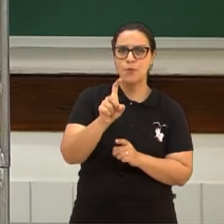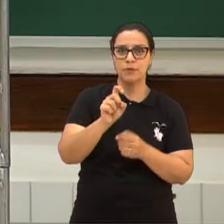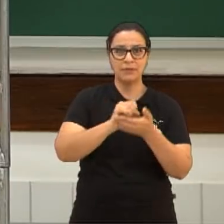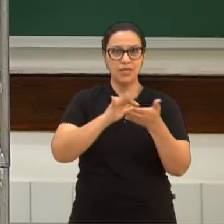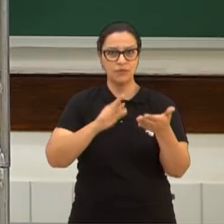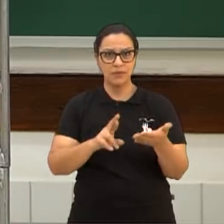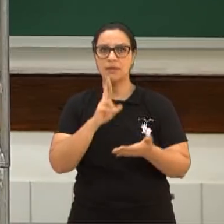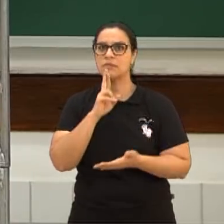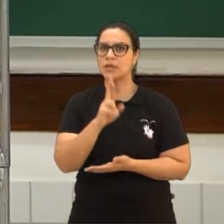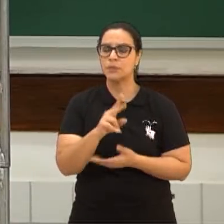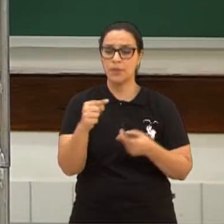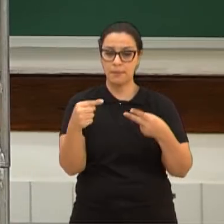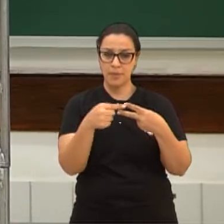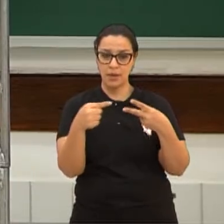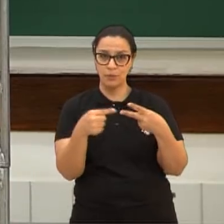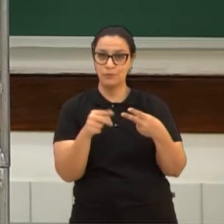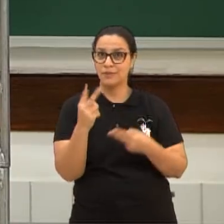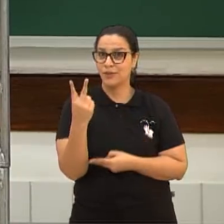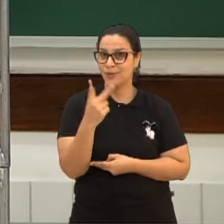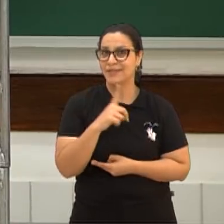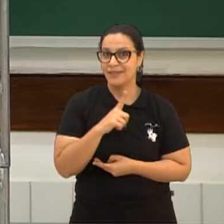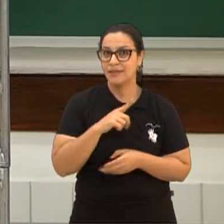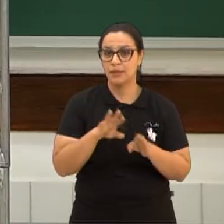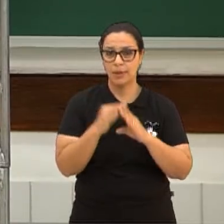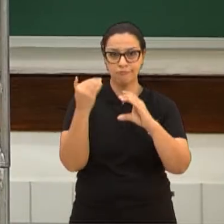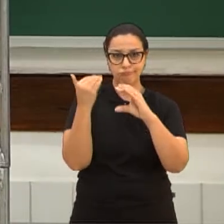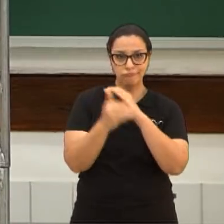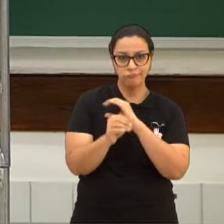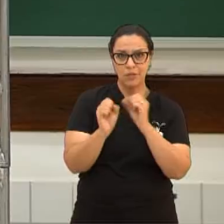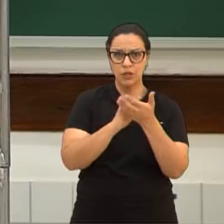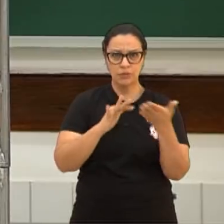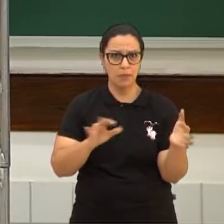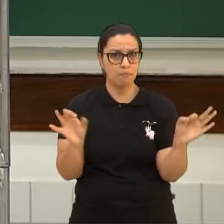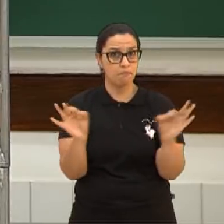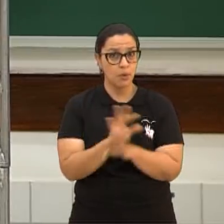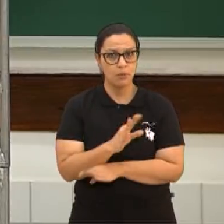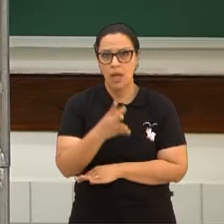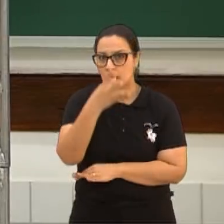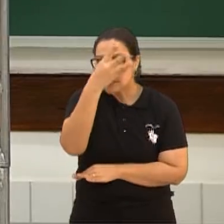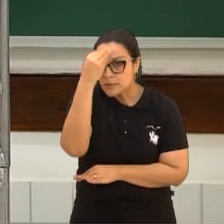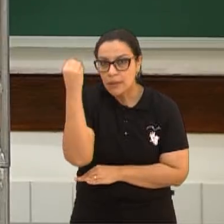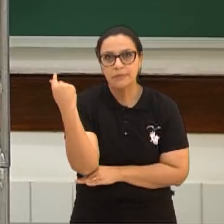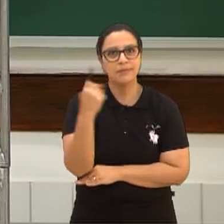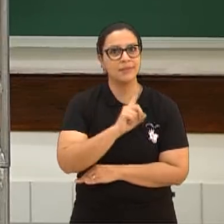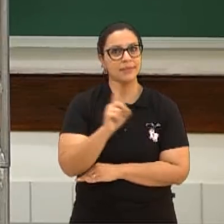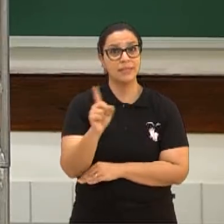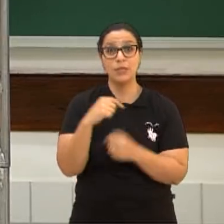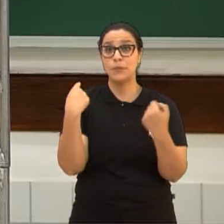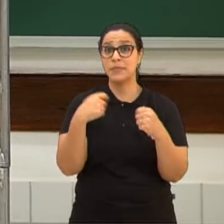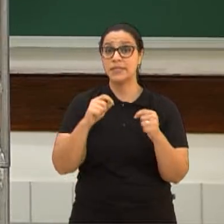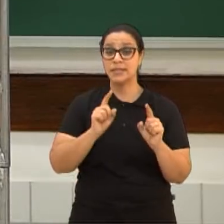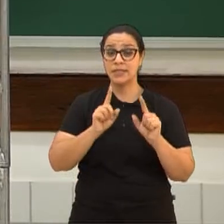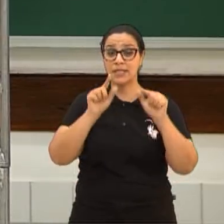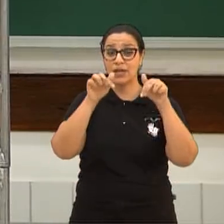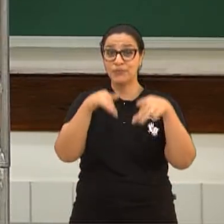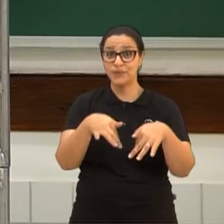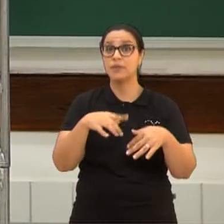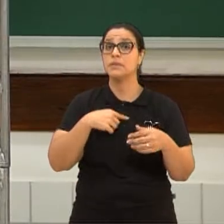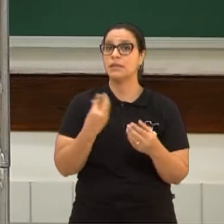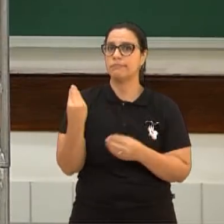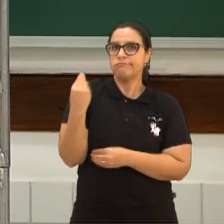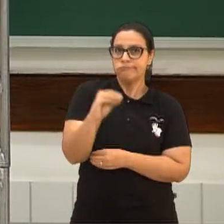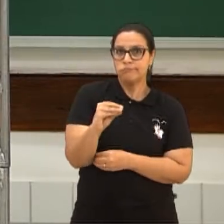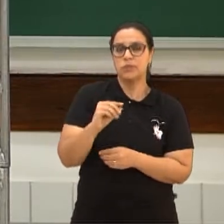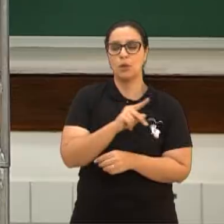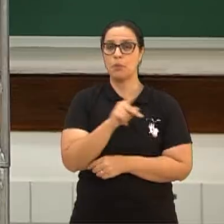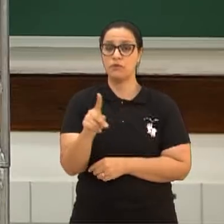cliquezinho, responder as 2 perguntinhas, enviar a atividade, mas não esqueça de colocar como concluída, senão o seu